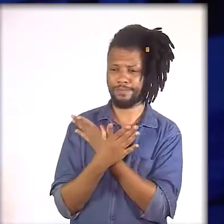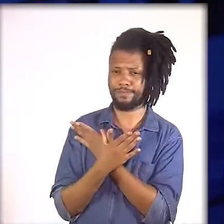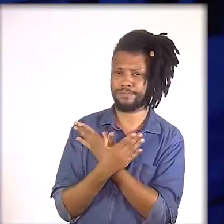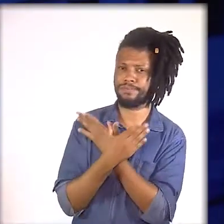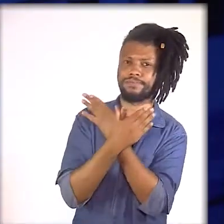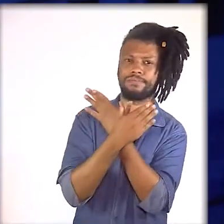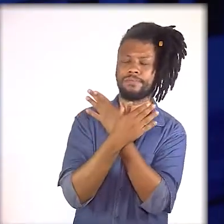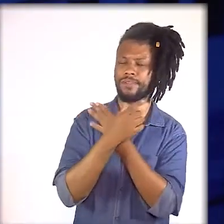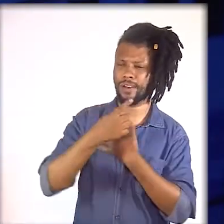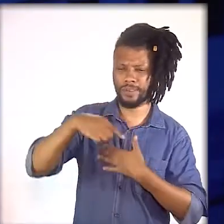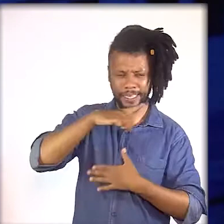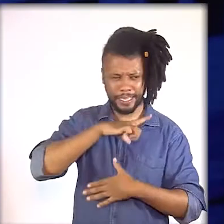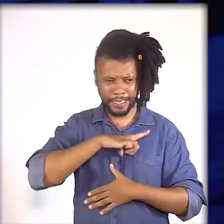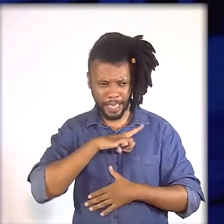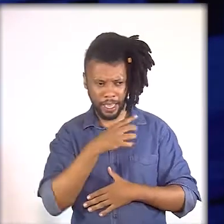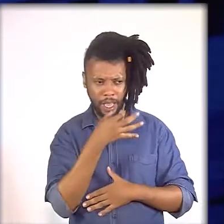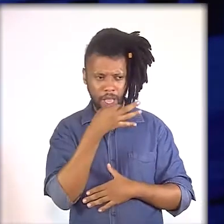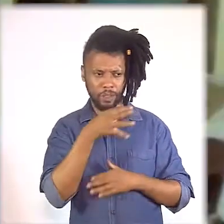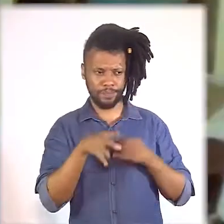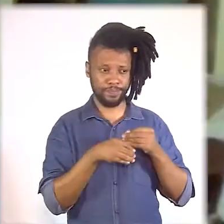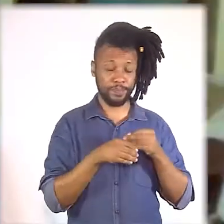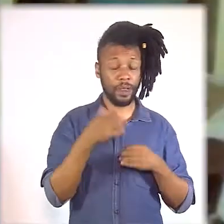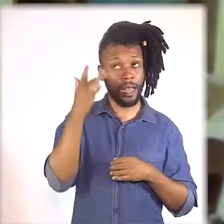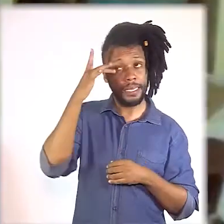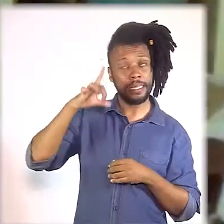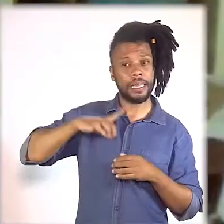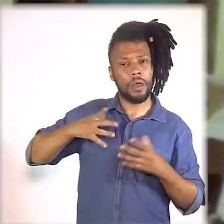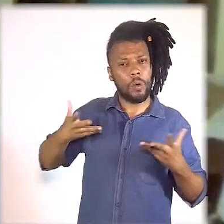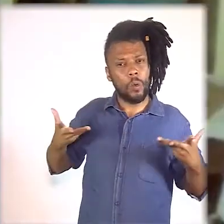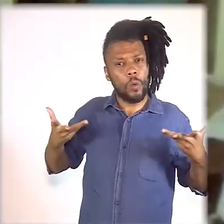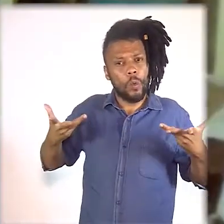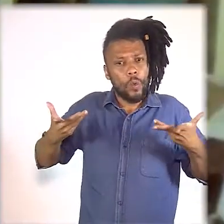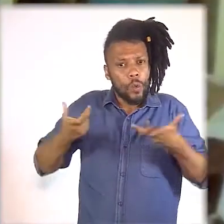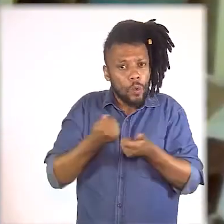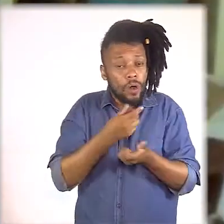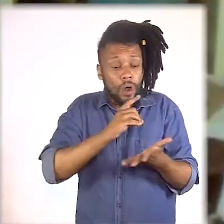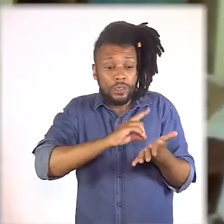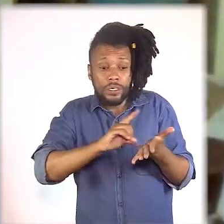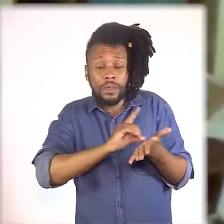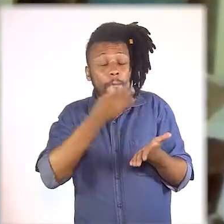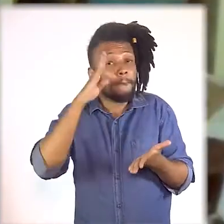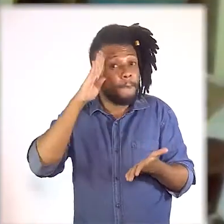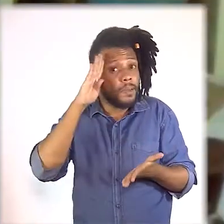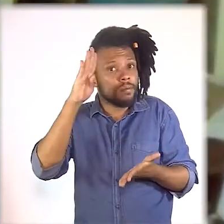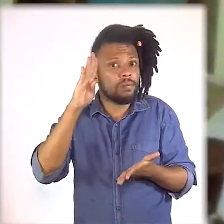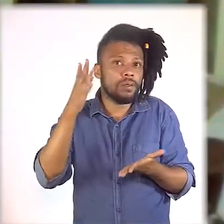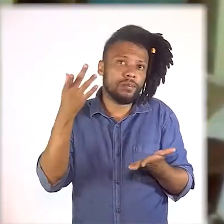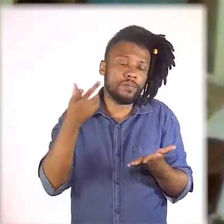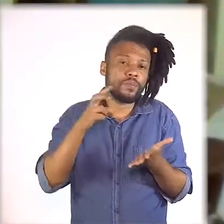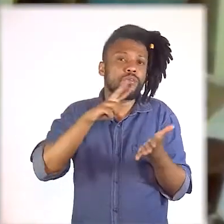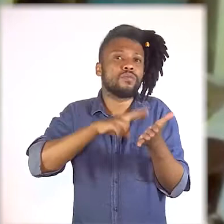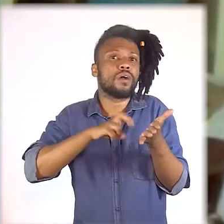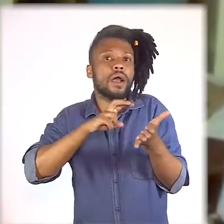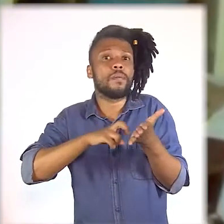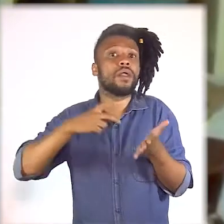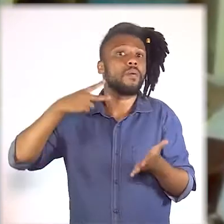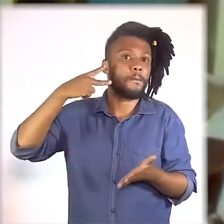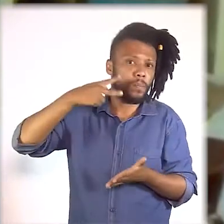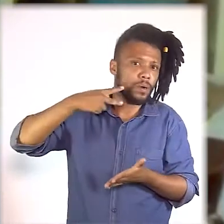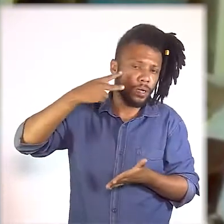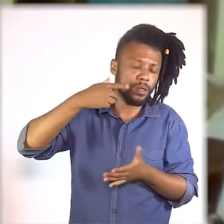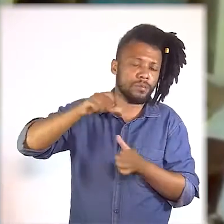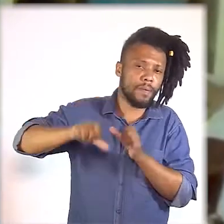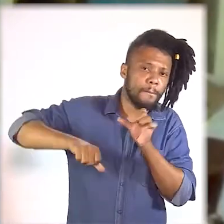borboletas? Vocês têm alguma sugestão? Eu acho que ele teria enriquecido muito o dicionário, principalmente no